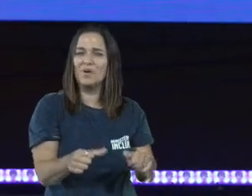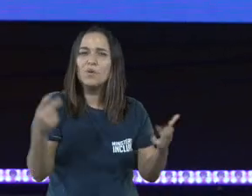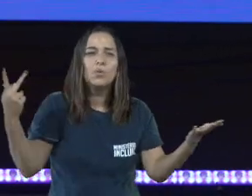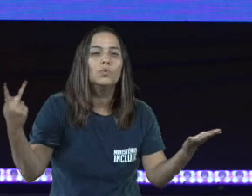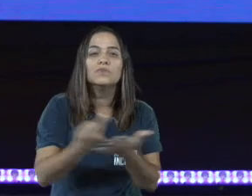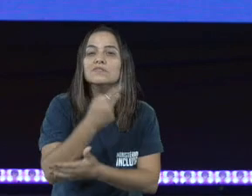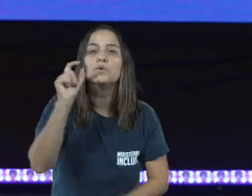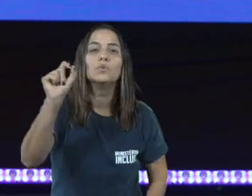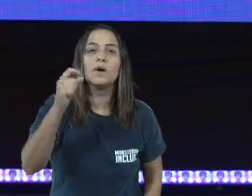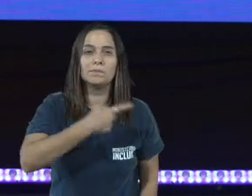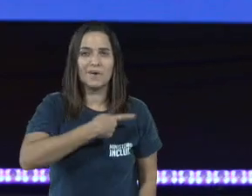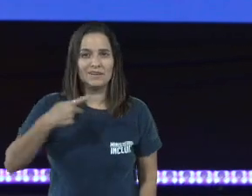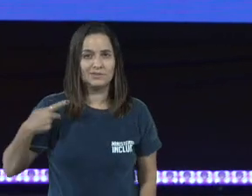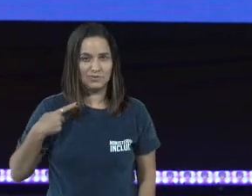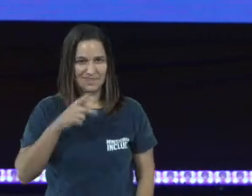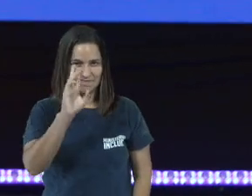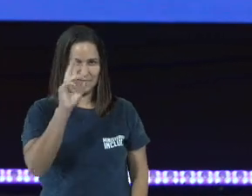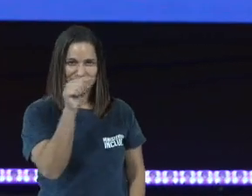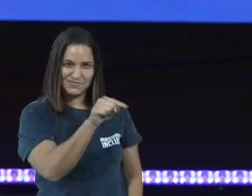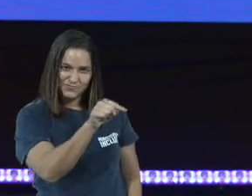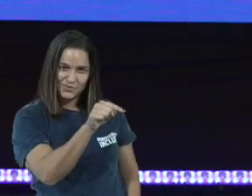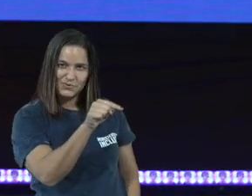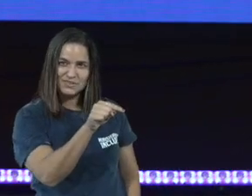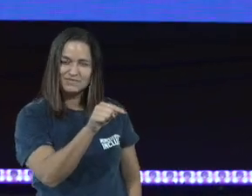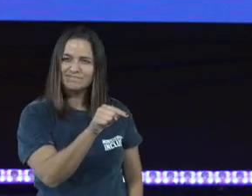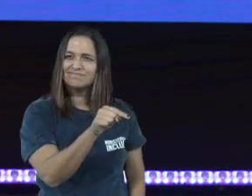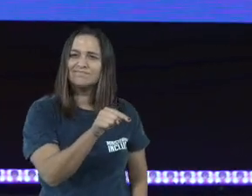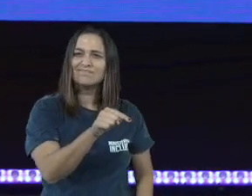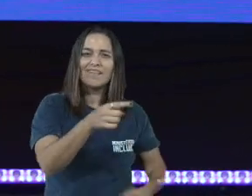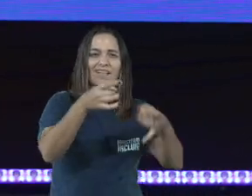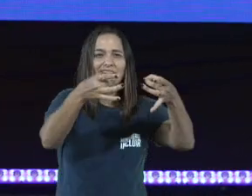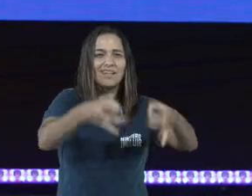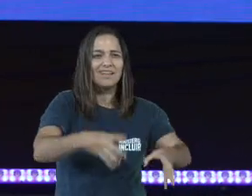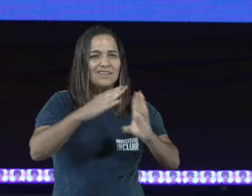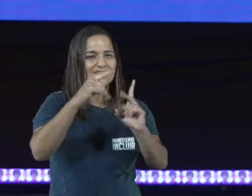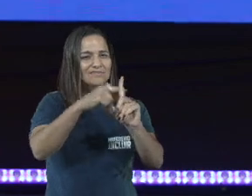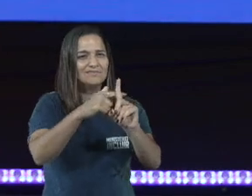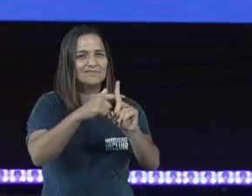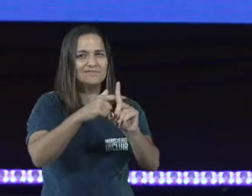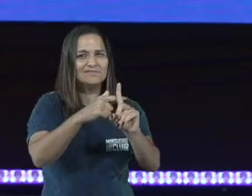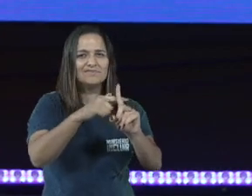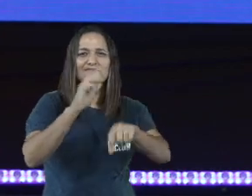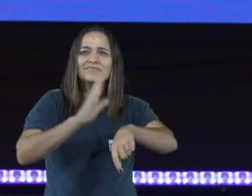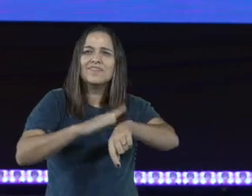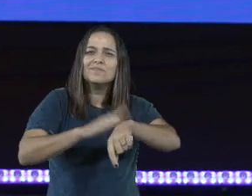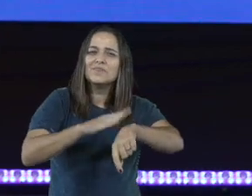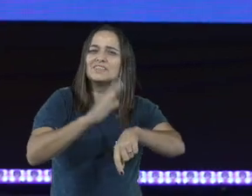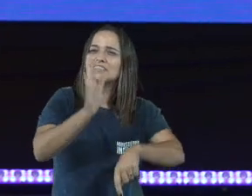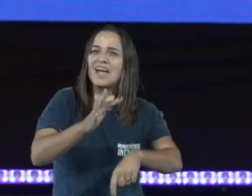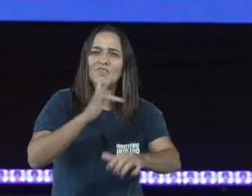Ministério mas continua falando besteira na internet continua já falou mal de mim na internet é assim mesmo